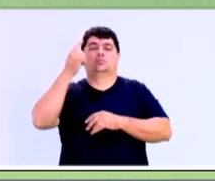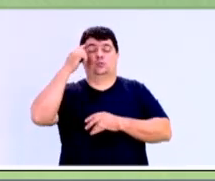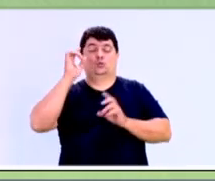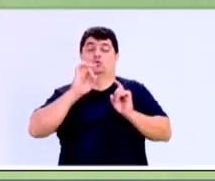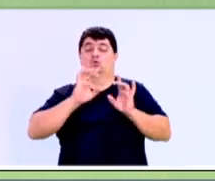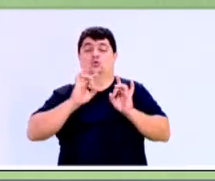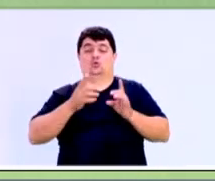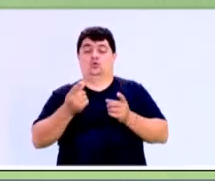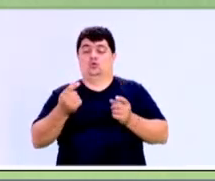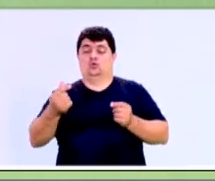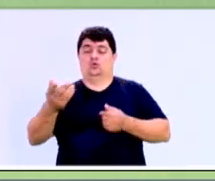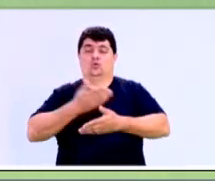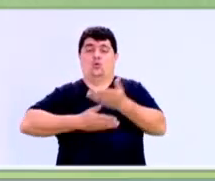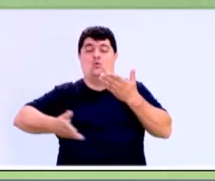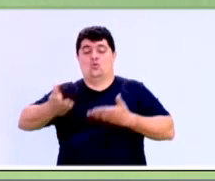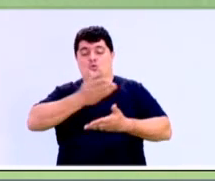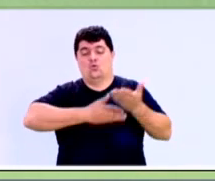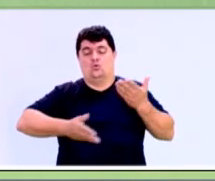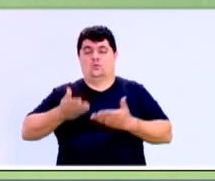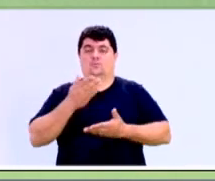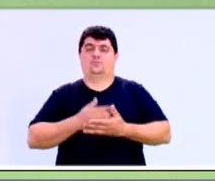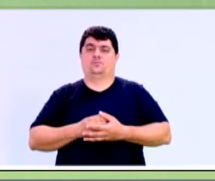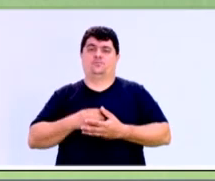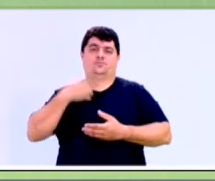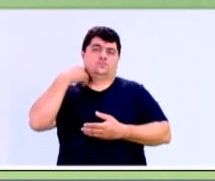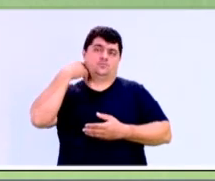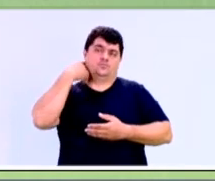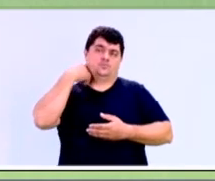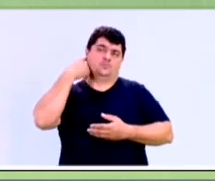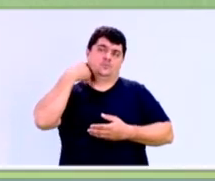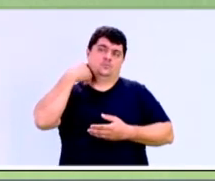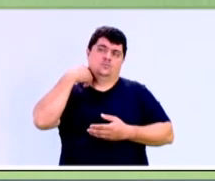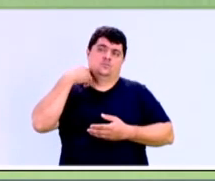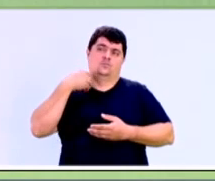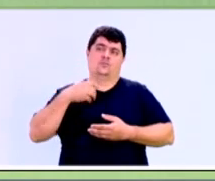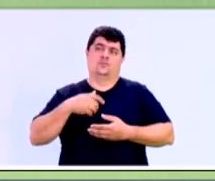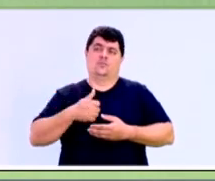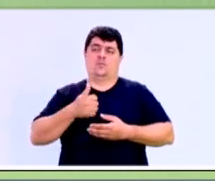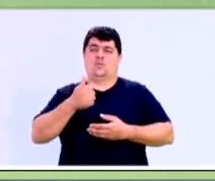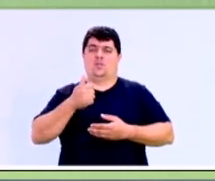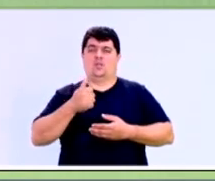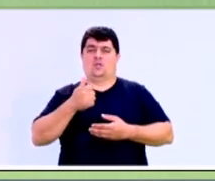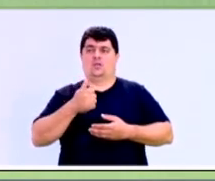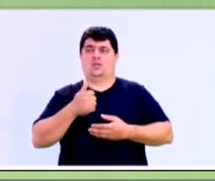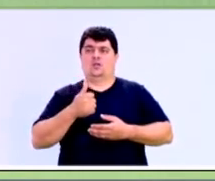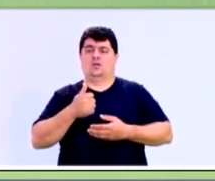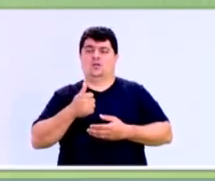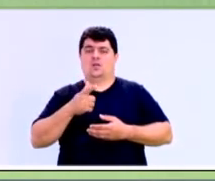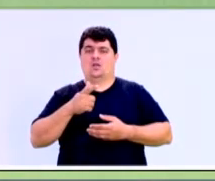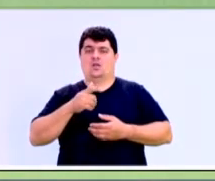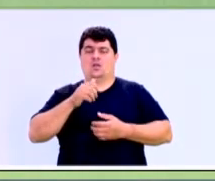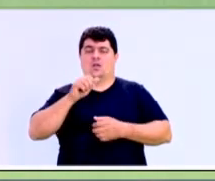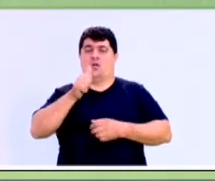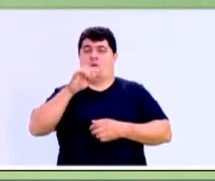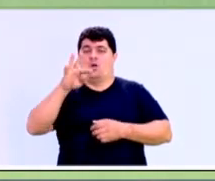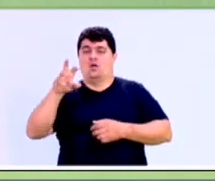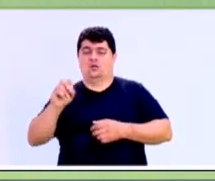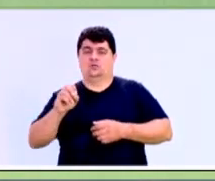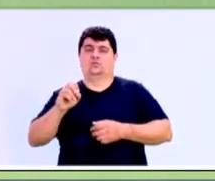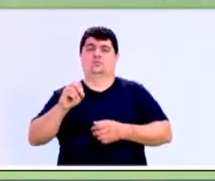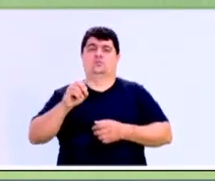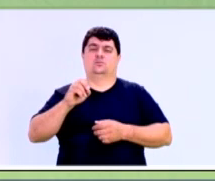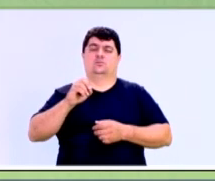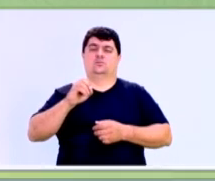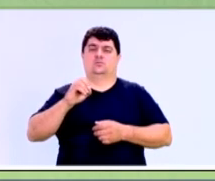atividades financeiras. Correto? Meu passivo financeiro. Então, o meu saldo de tesouraria é o ativo circulante financeiro menos o meu